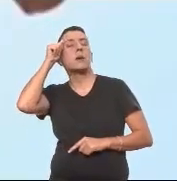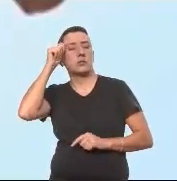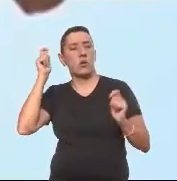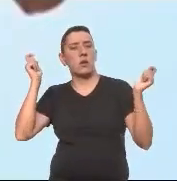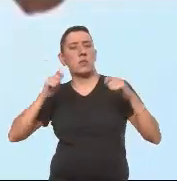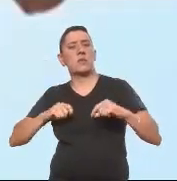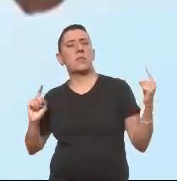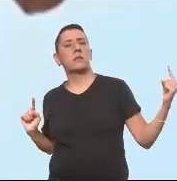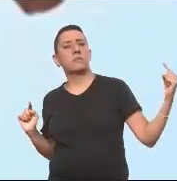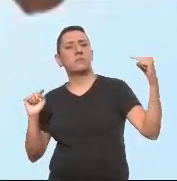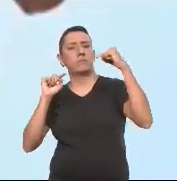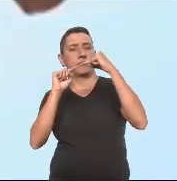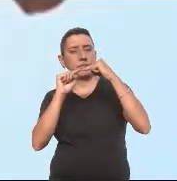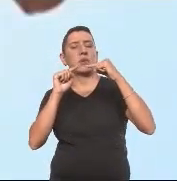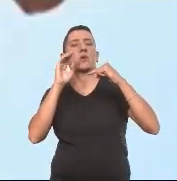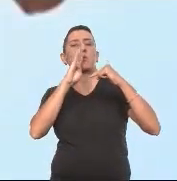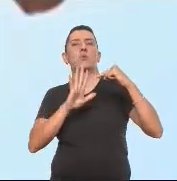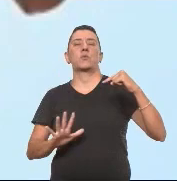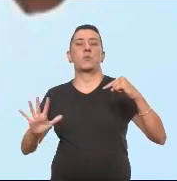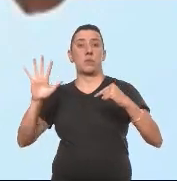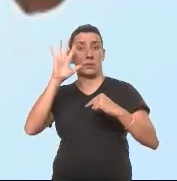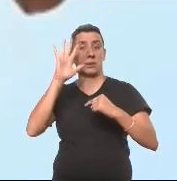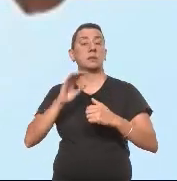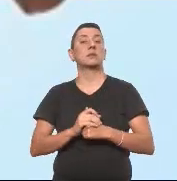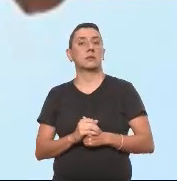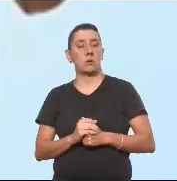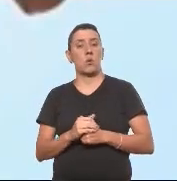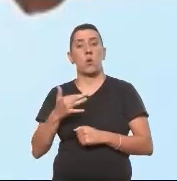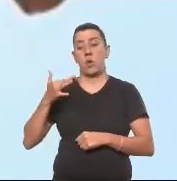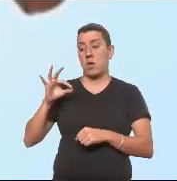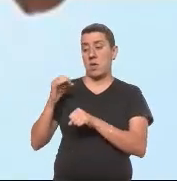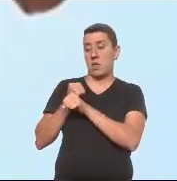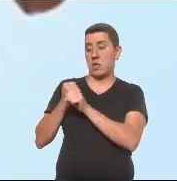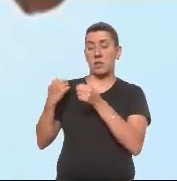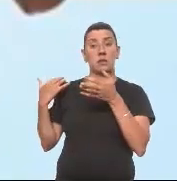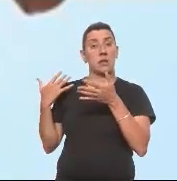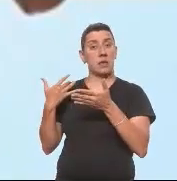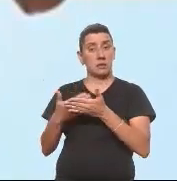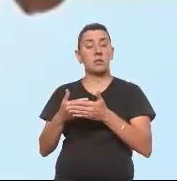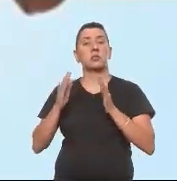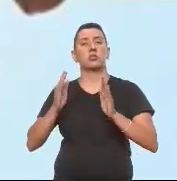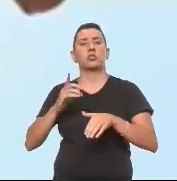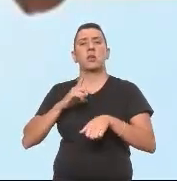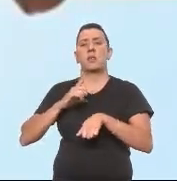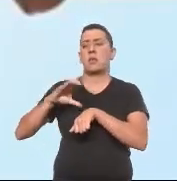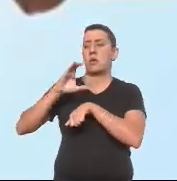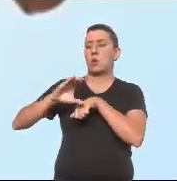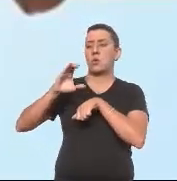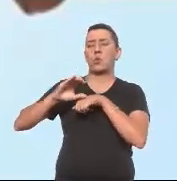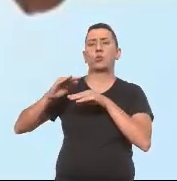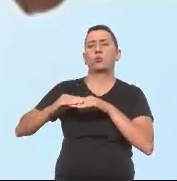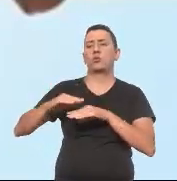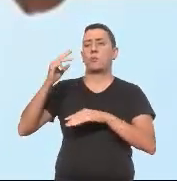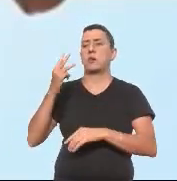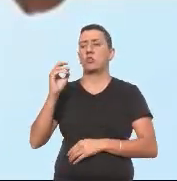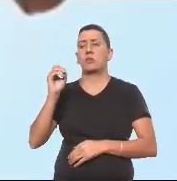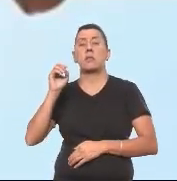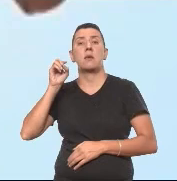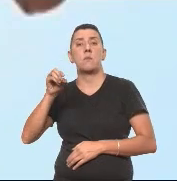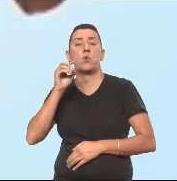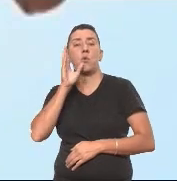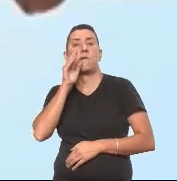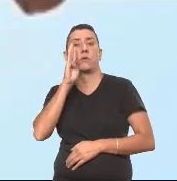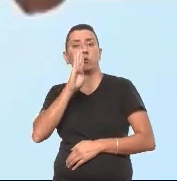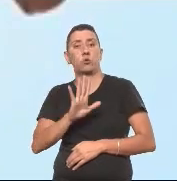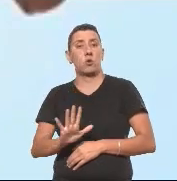encurtar as distâncias continentais do Brasil nos últimos a empresa treinou mais de 30 mil profissionais Brasileiros